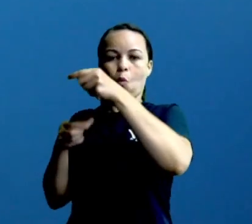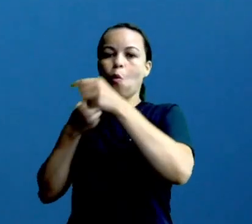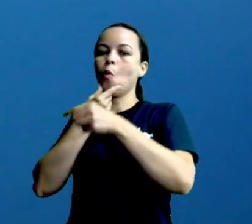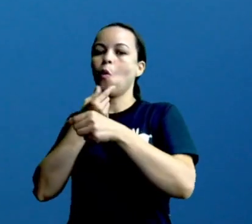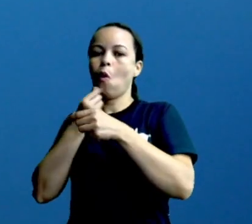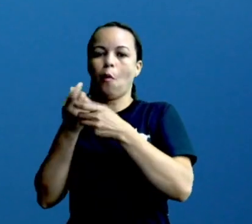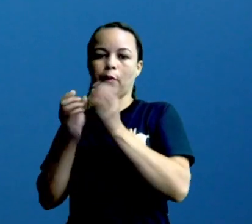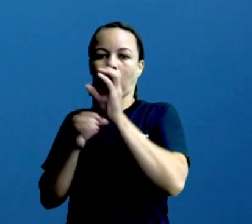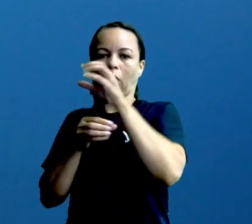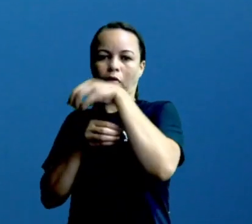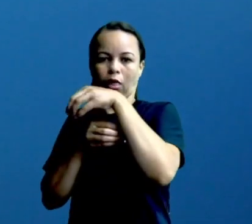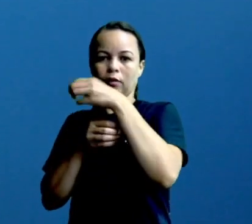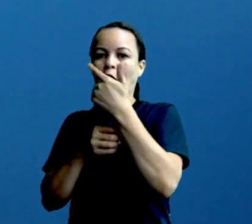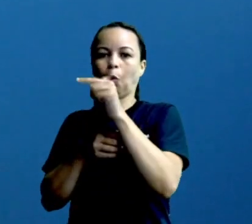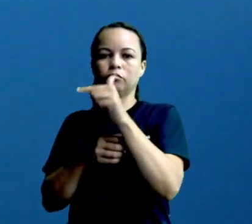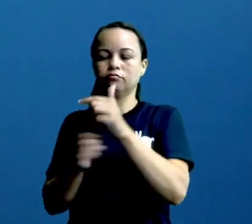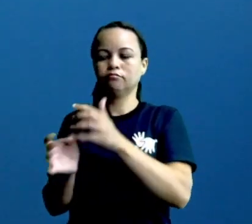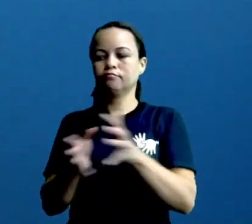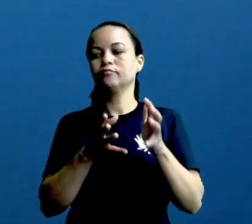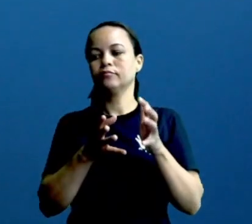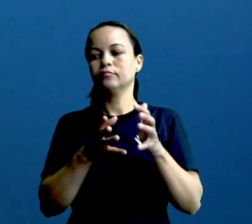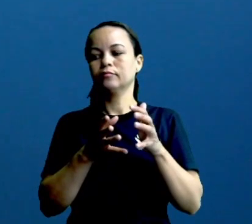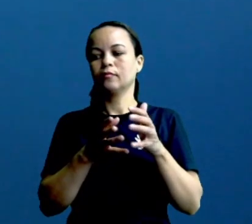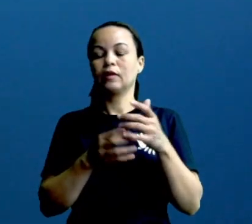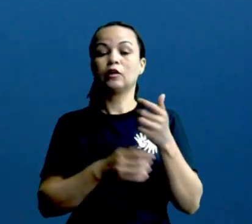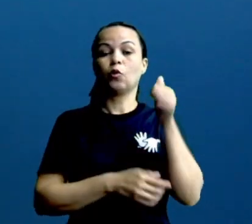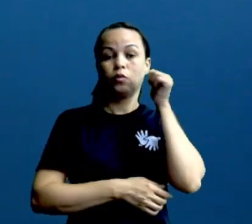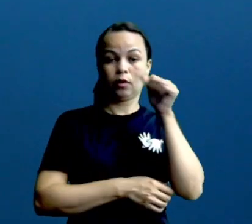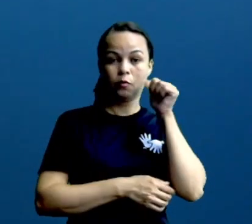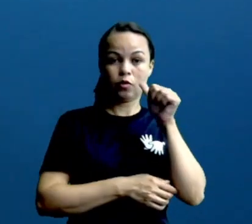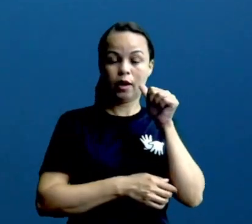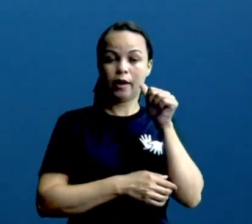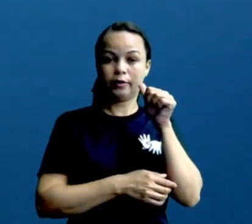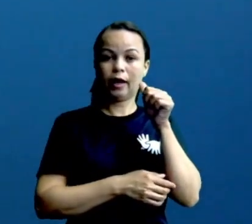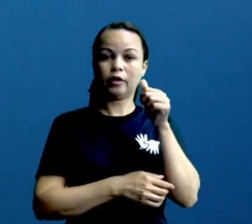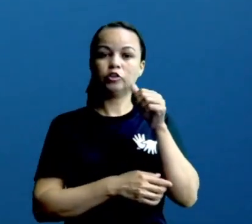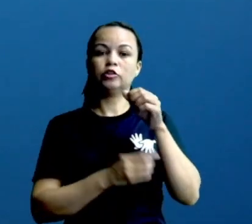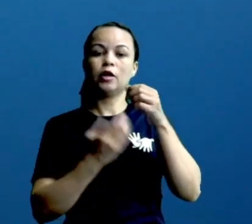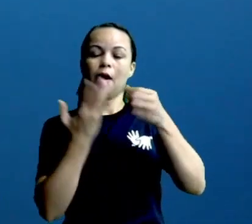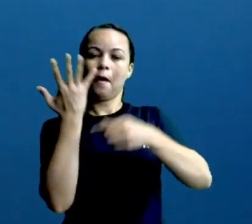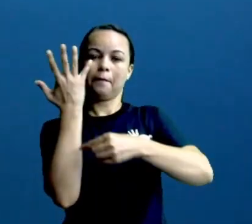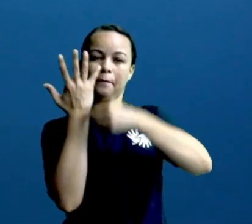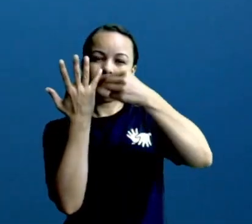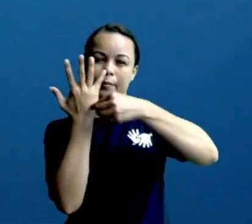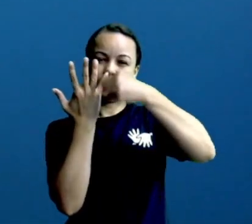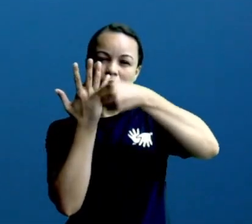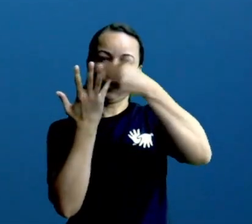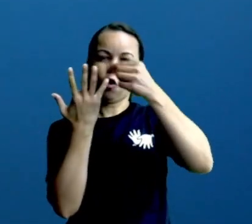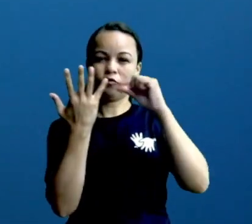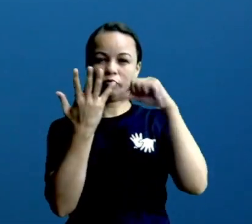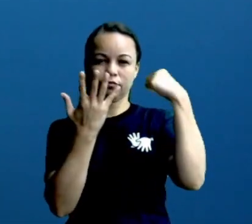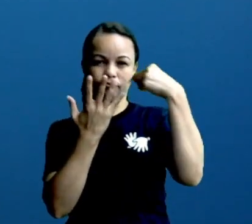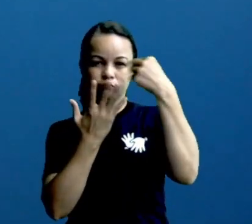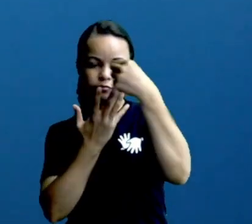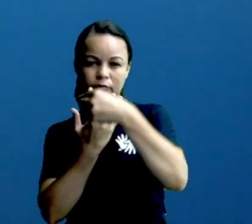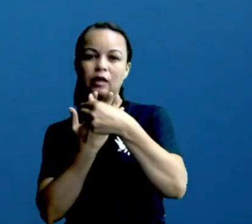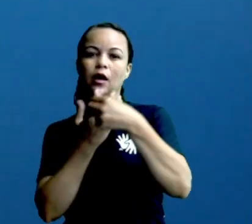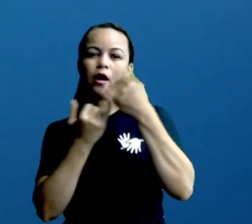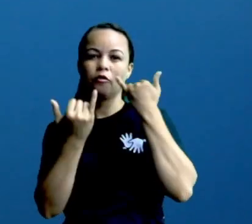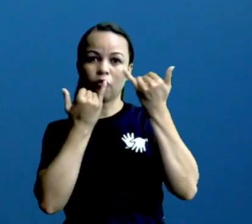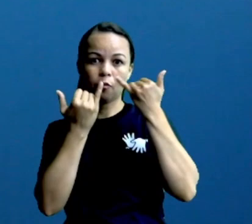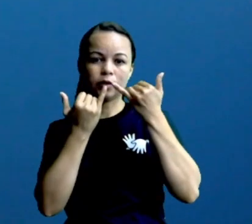Esse gametófito feminino, nas briófitas, chama a atenção de vocês, nas briófitas, guarda essa informação, faz